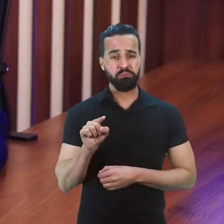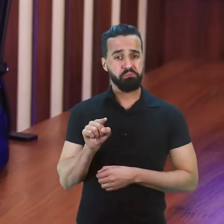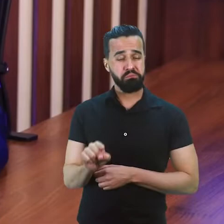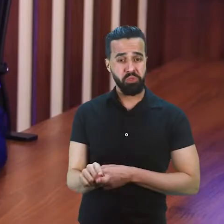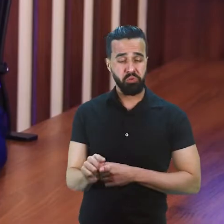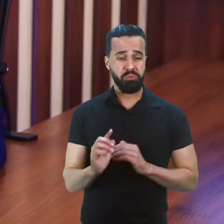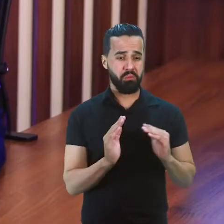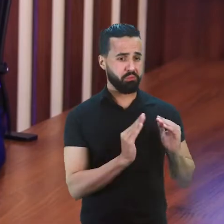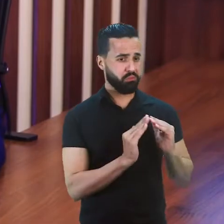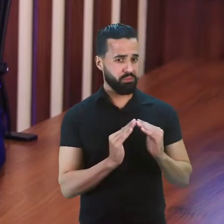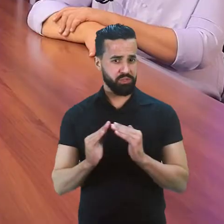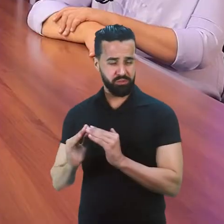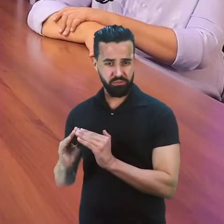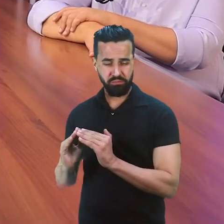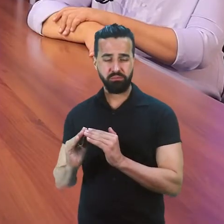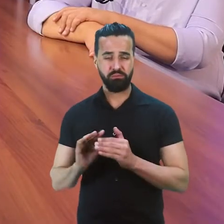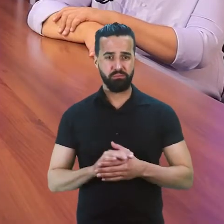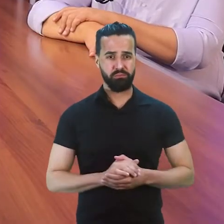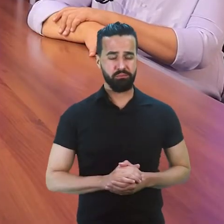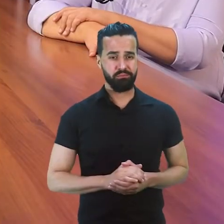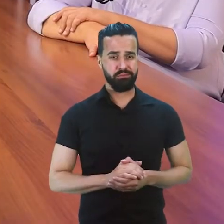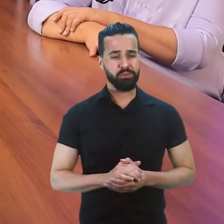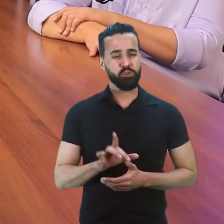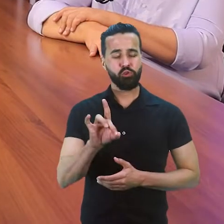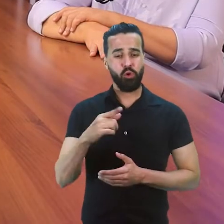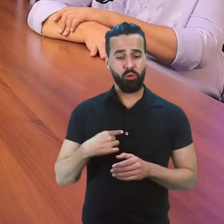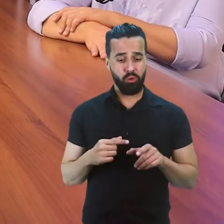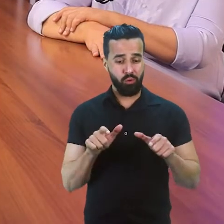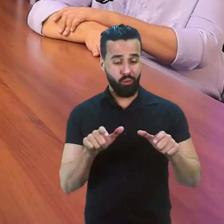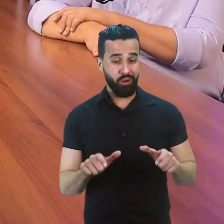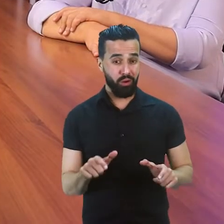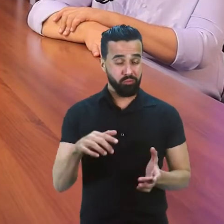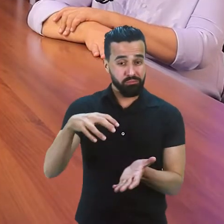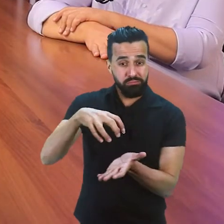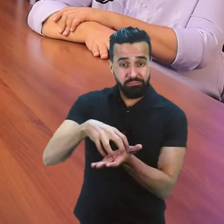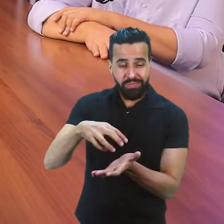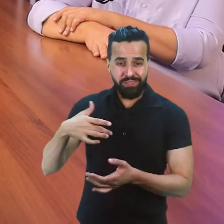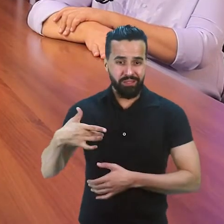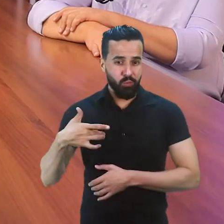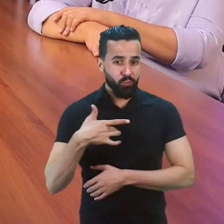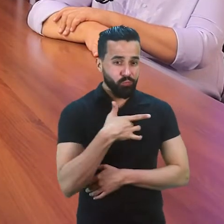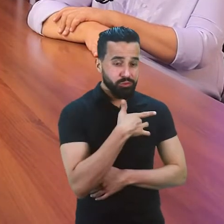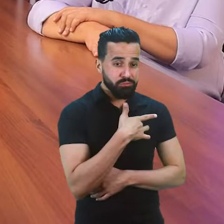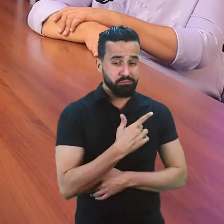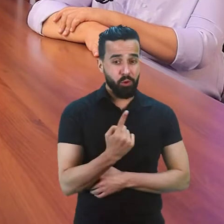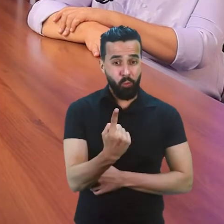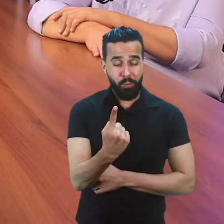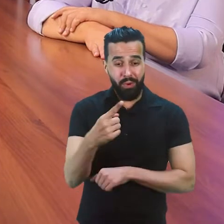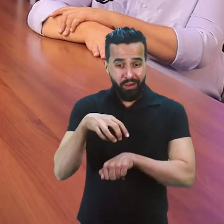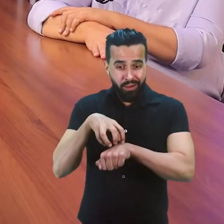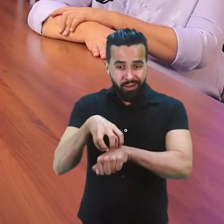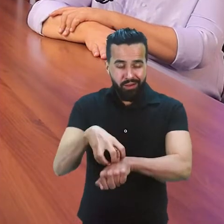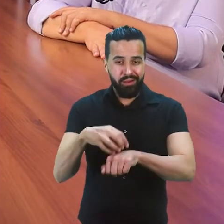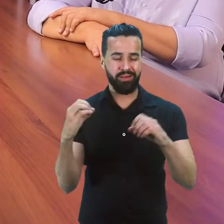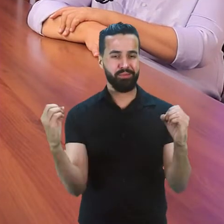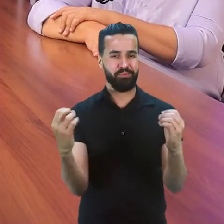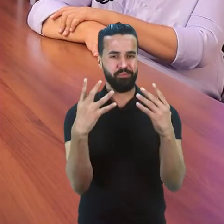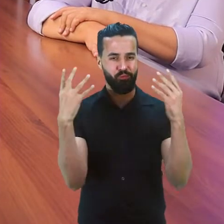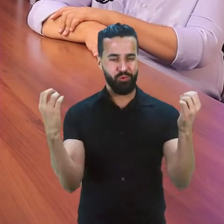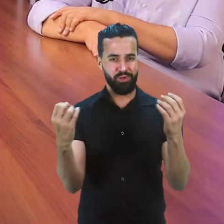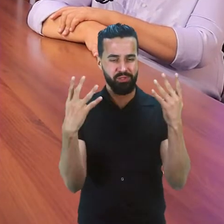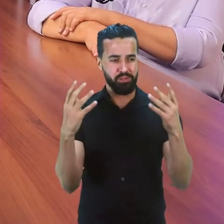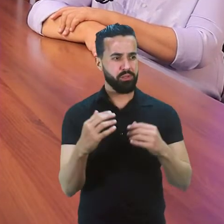muito. Só tinha um postinho de saúde lá, só uma ambulância na cidade, só uma ambulância. Você